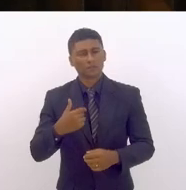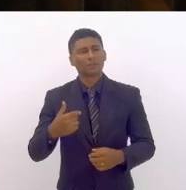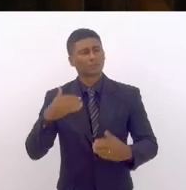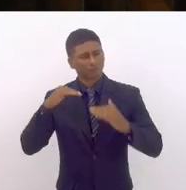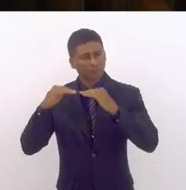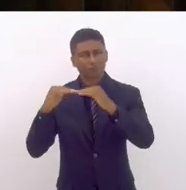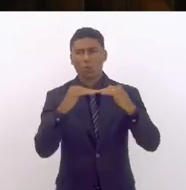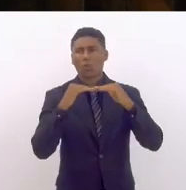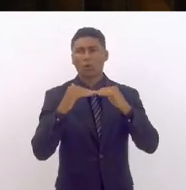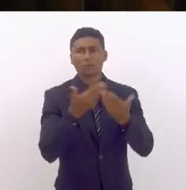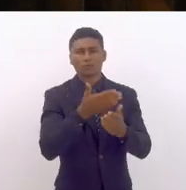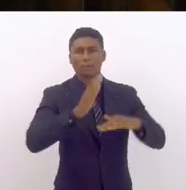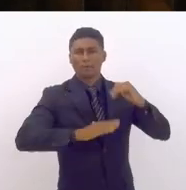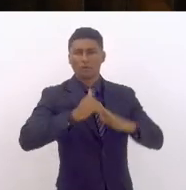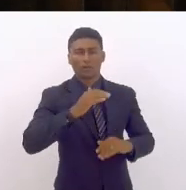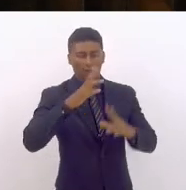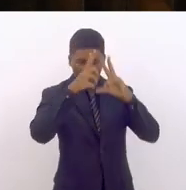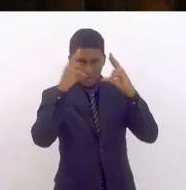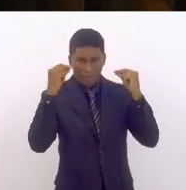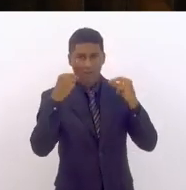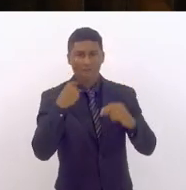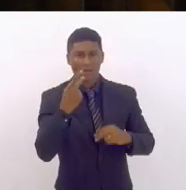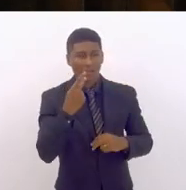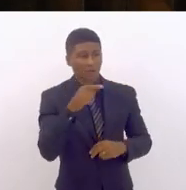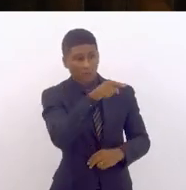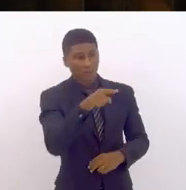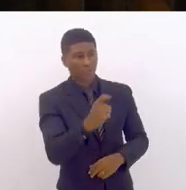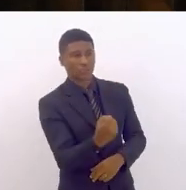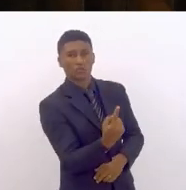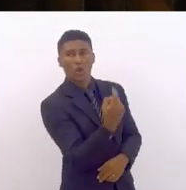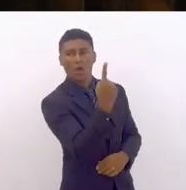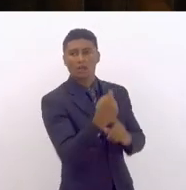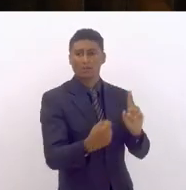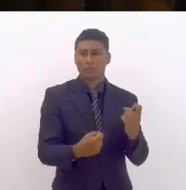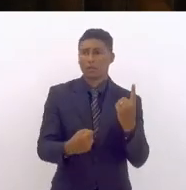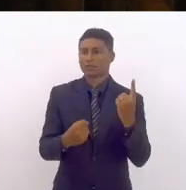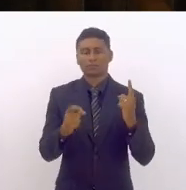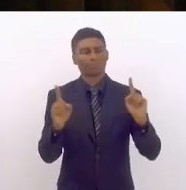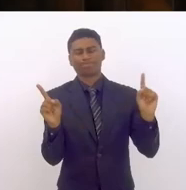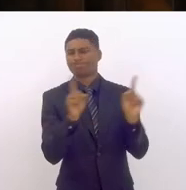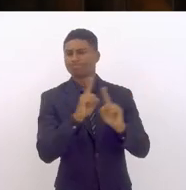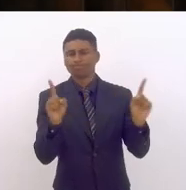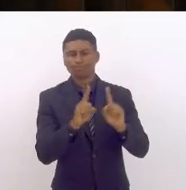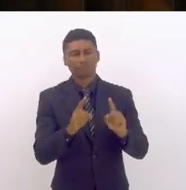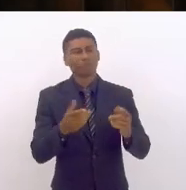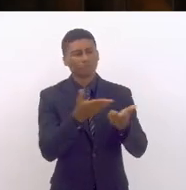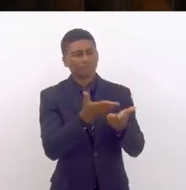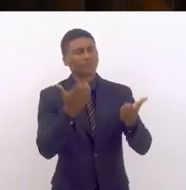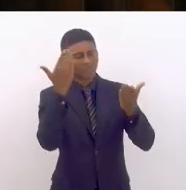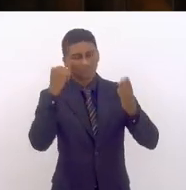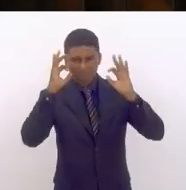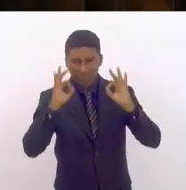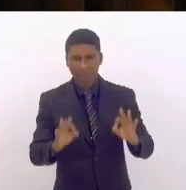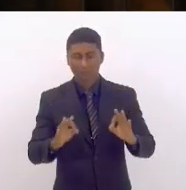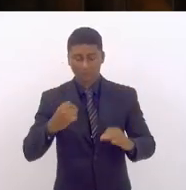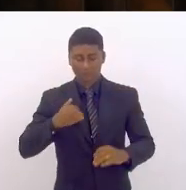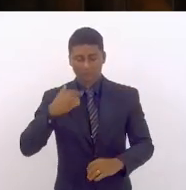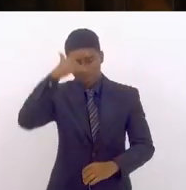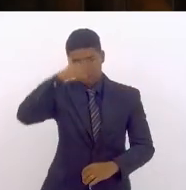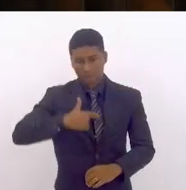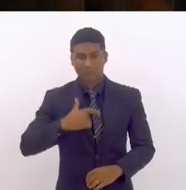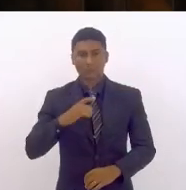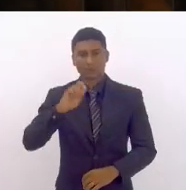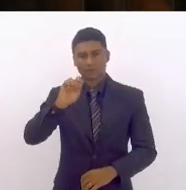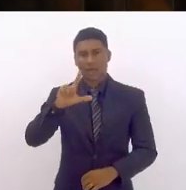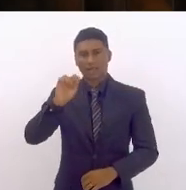enfermagem dizendo: vocês não estão sozinhos. Podem ter certeza que a deputada Lana Passos, além